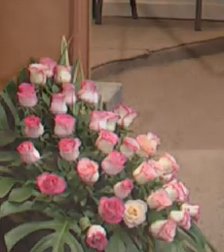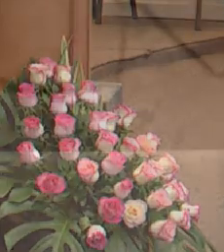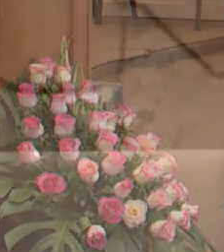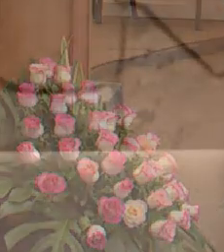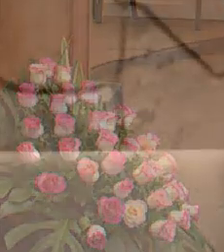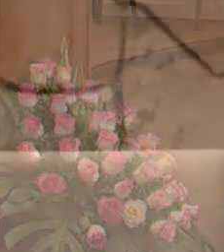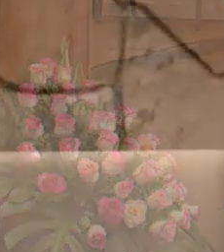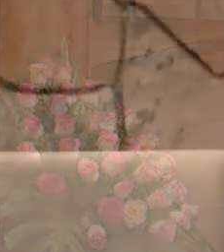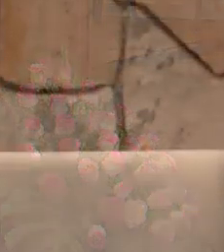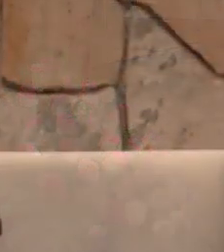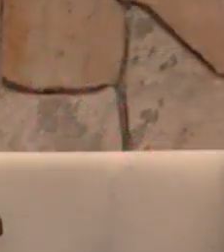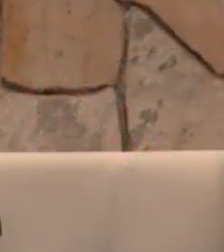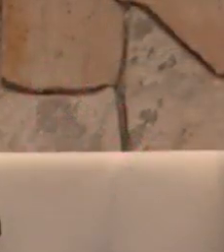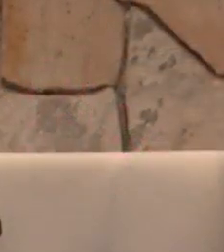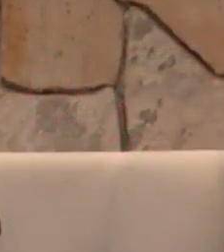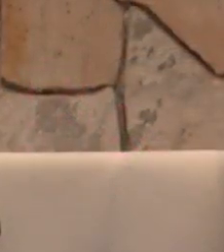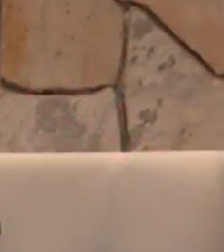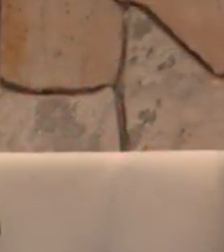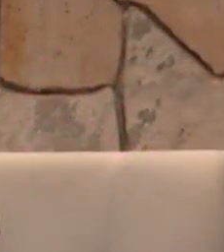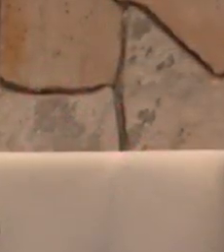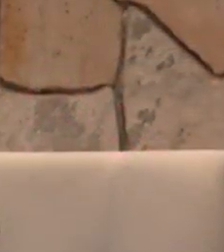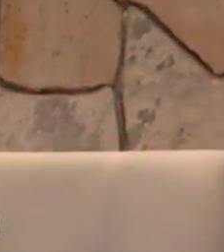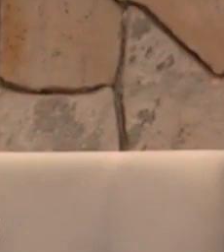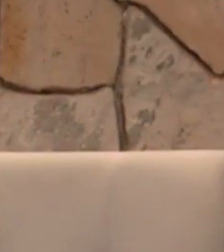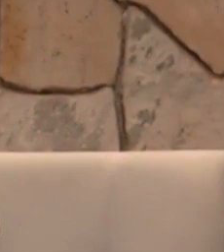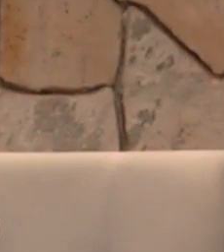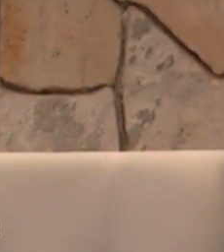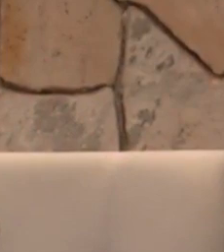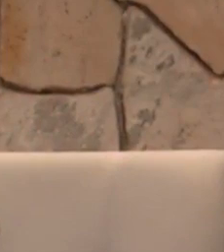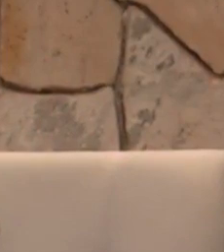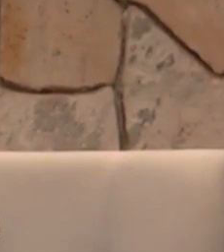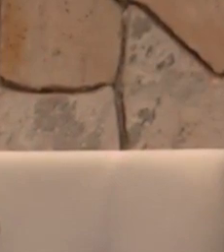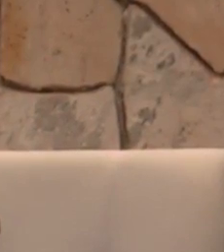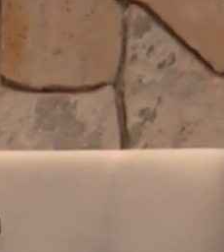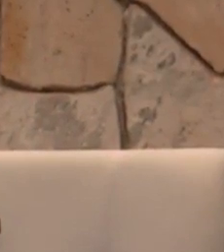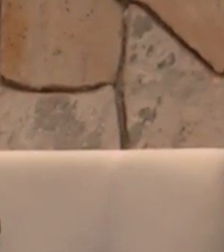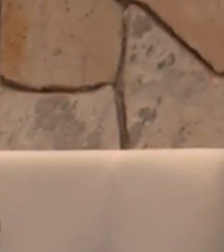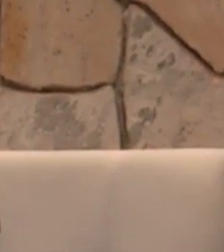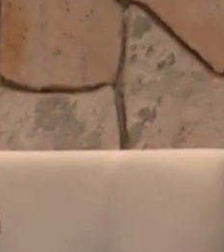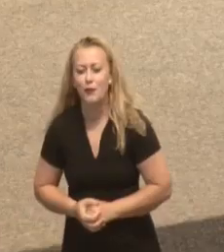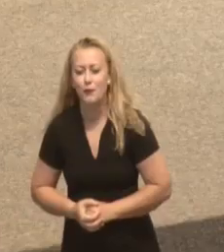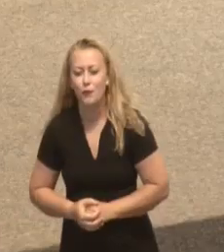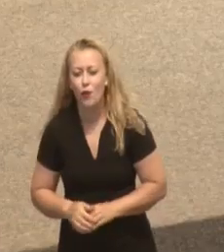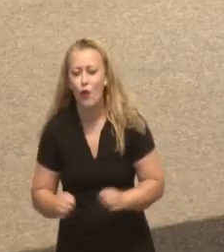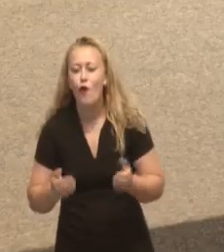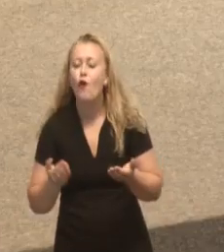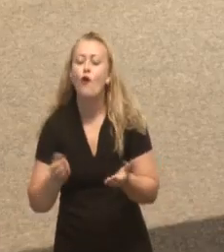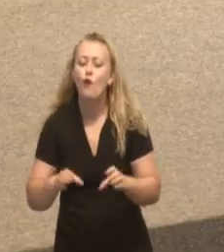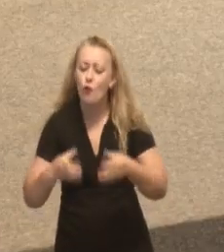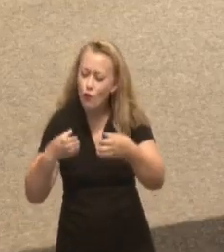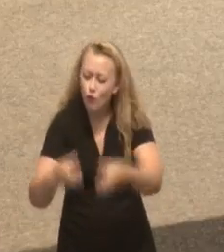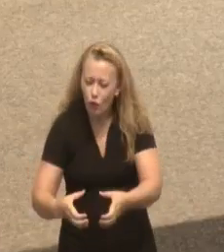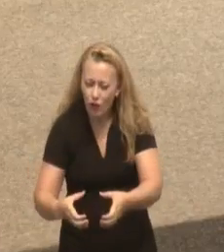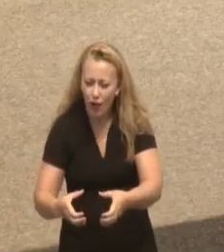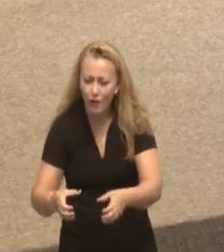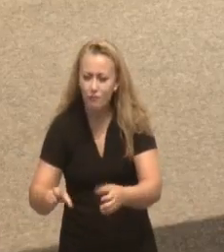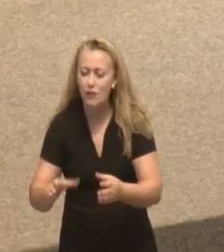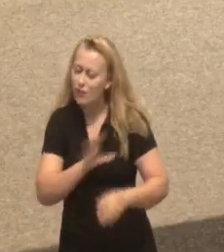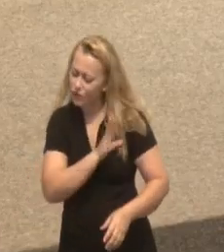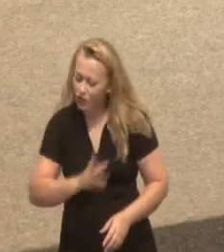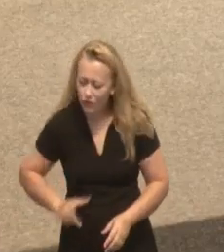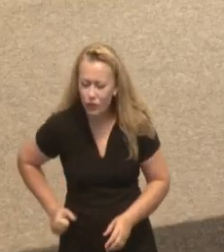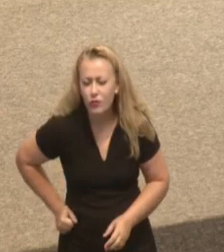Bom dia a todos, nossos irmãos e irmãs presentes neste lugar, lugar de adoração, de culto ao